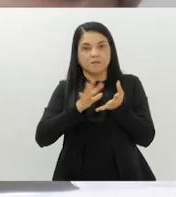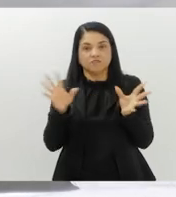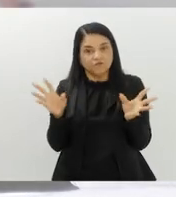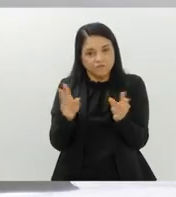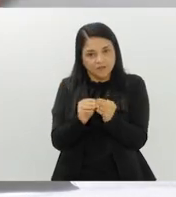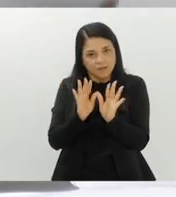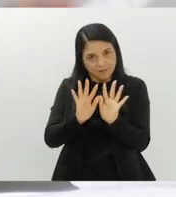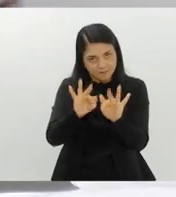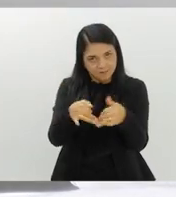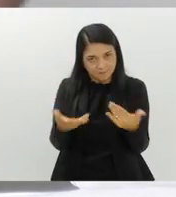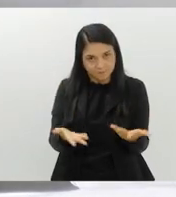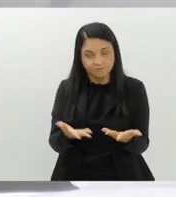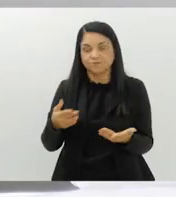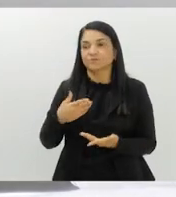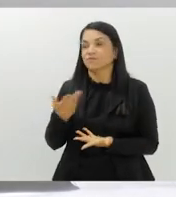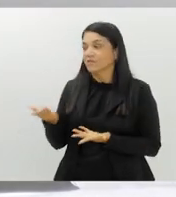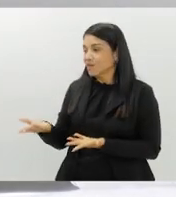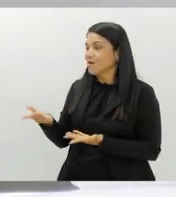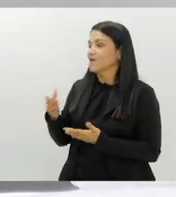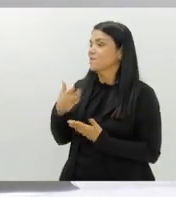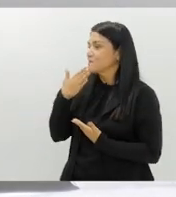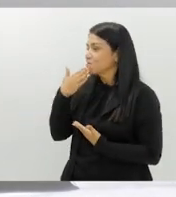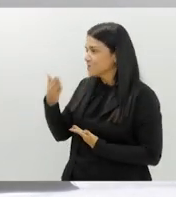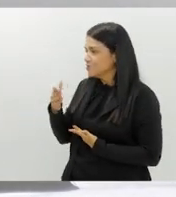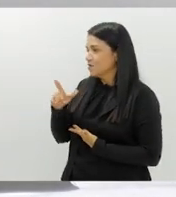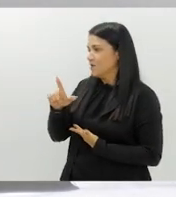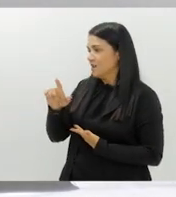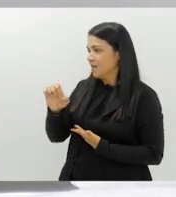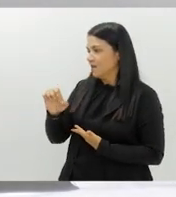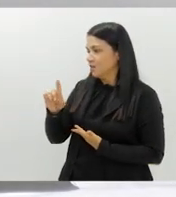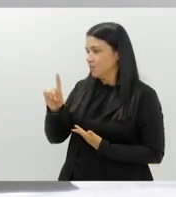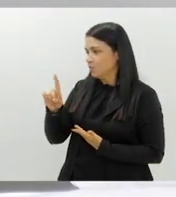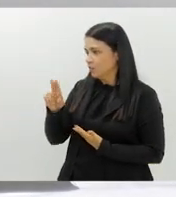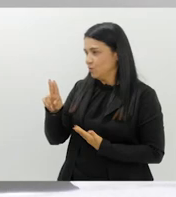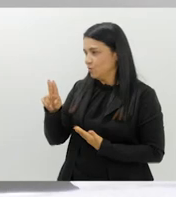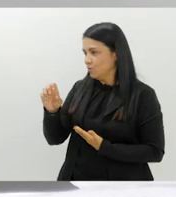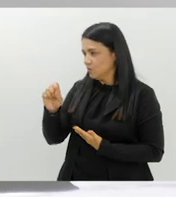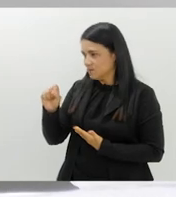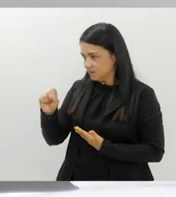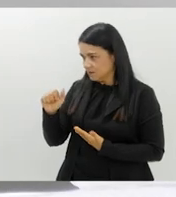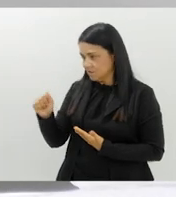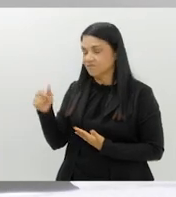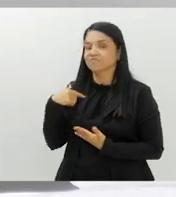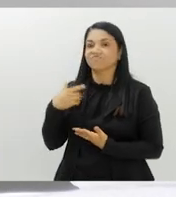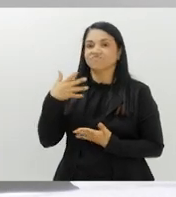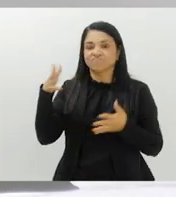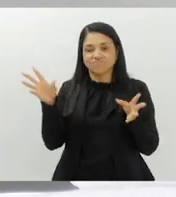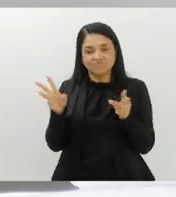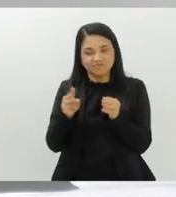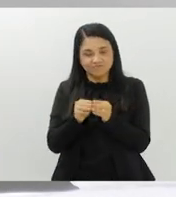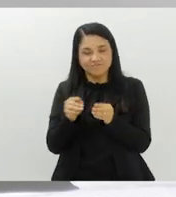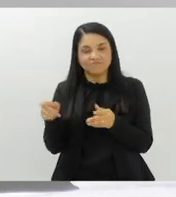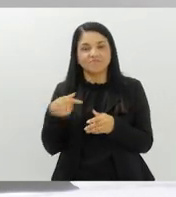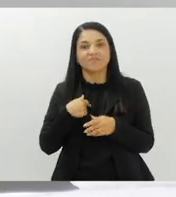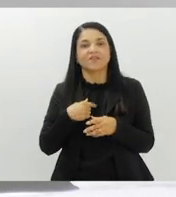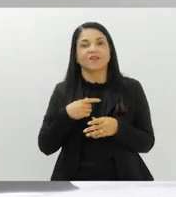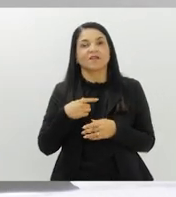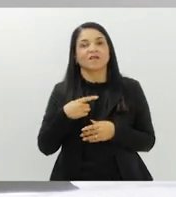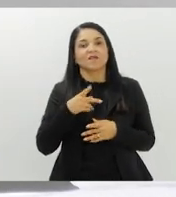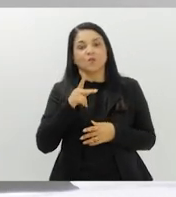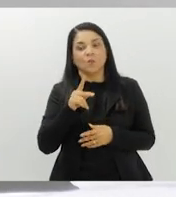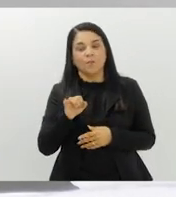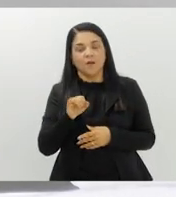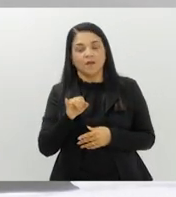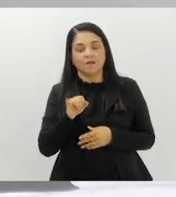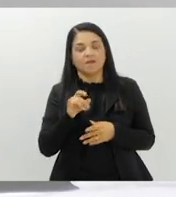pedia para que você, então, encerrasse essa sua parte, para a gente ouvir o pai Fernando, que é o último do plenário, e depois